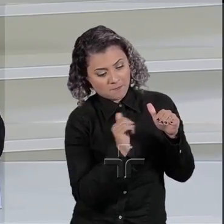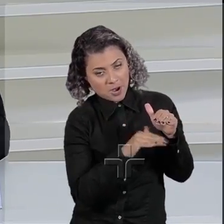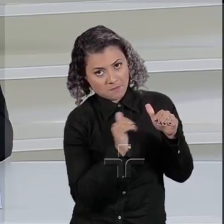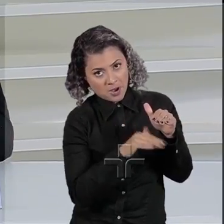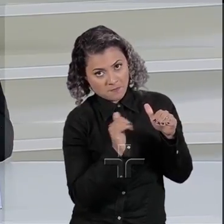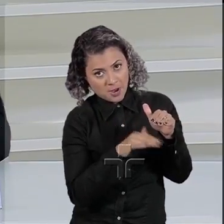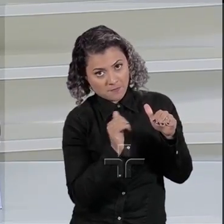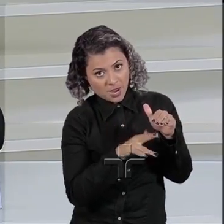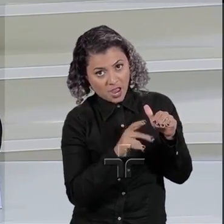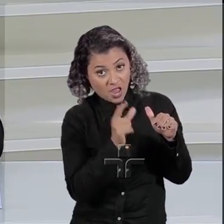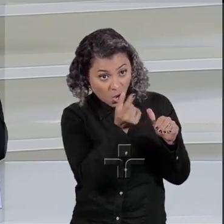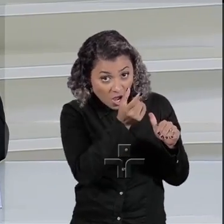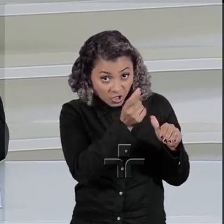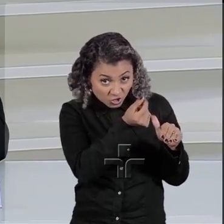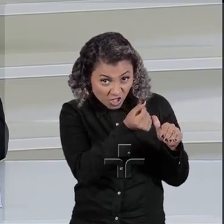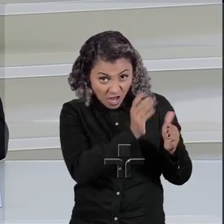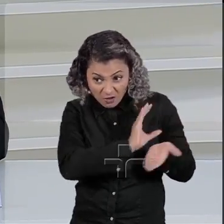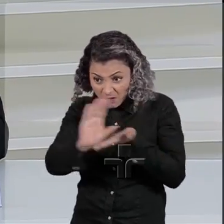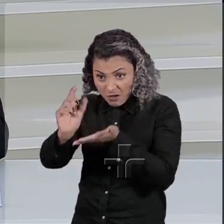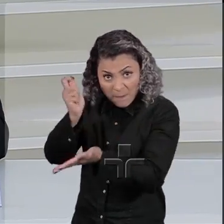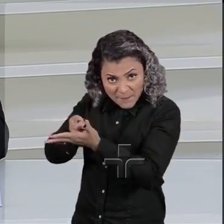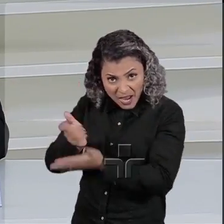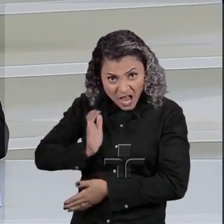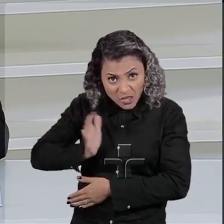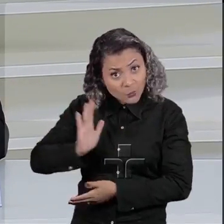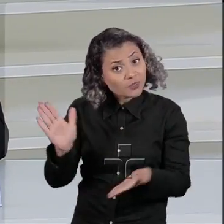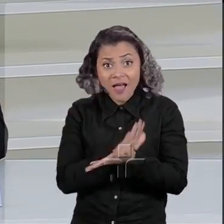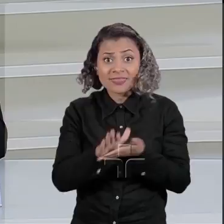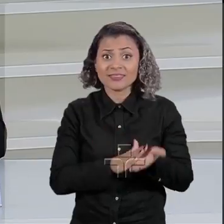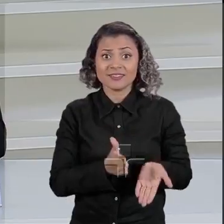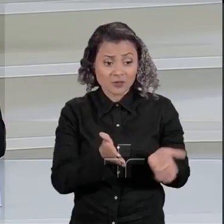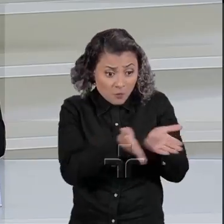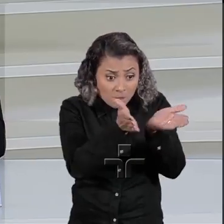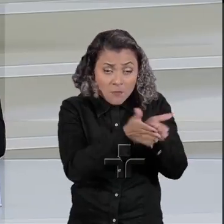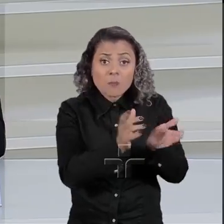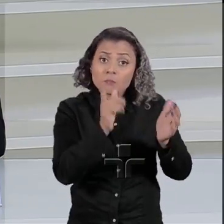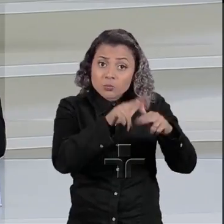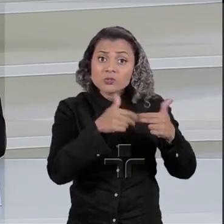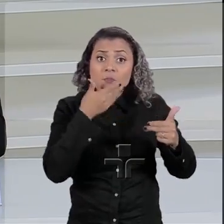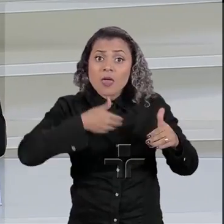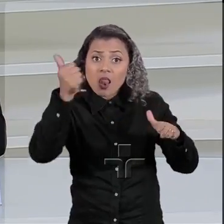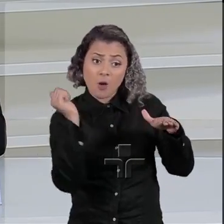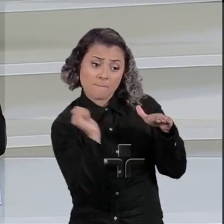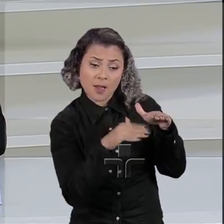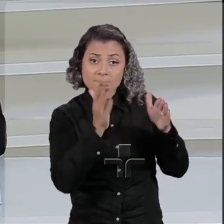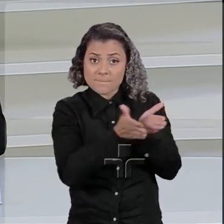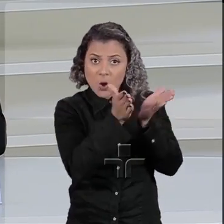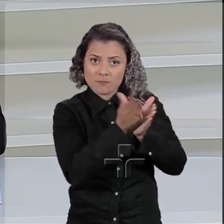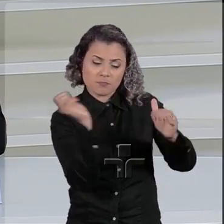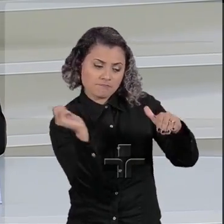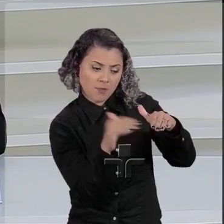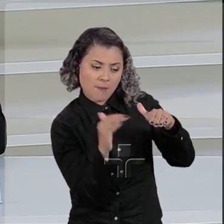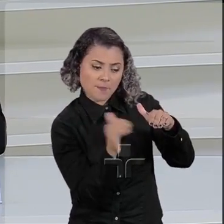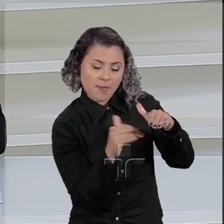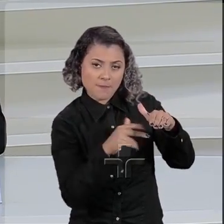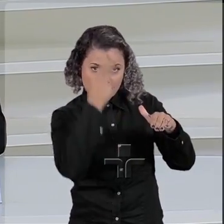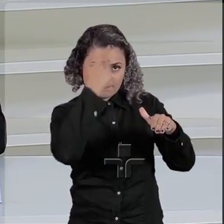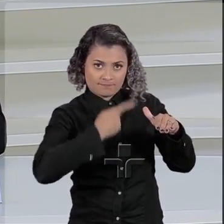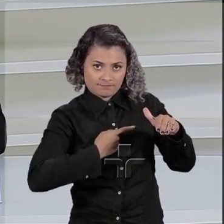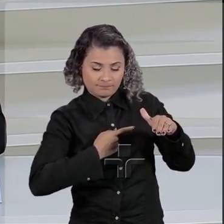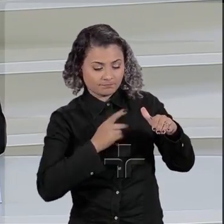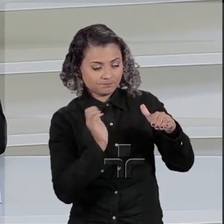tem esse mecanismo. Ele é imune a isso. Isso é uma virtude. Então, eu ouço muita gente, por ignorância,